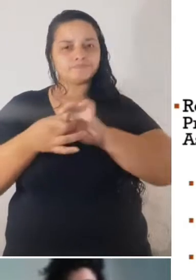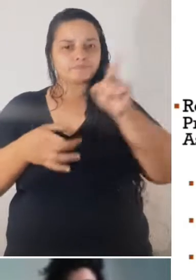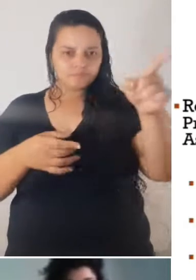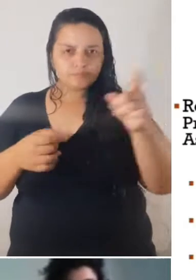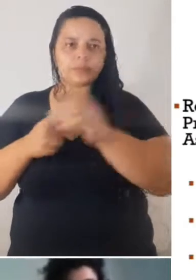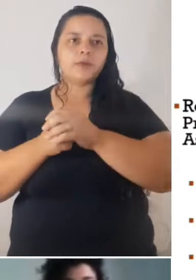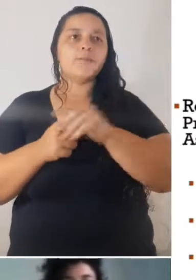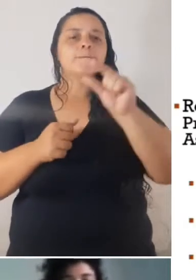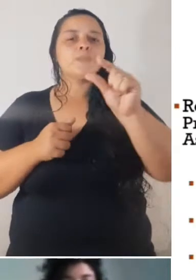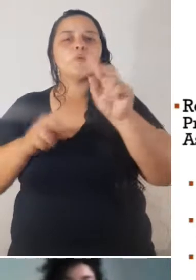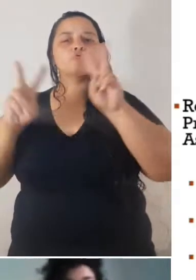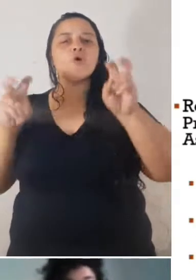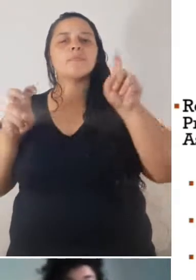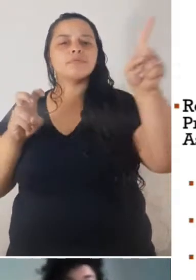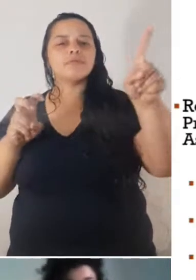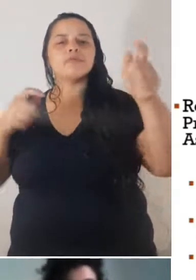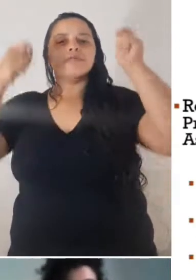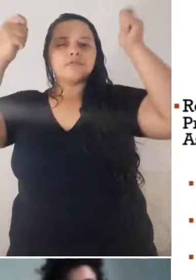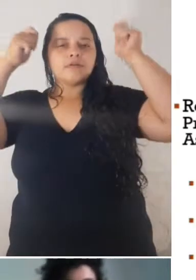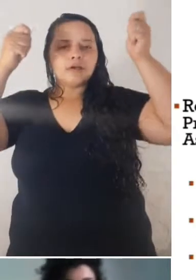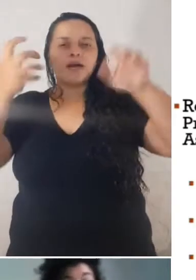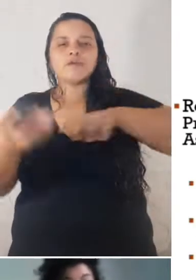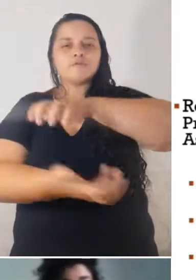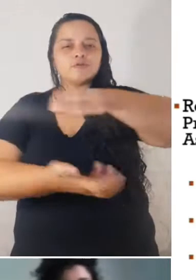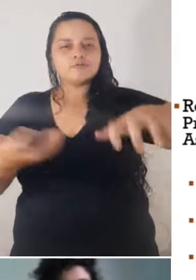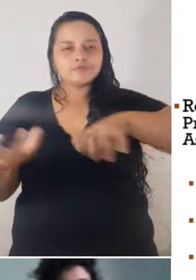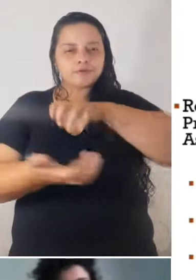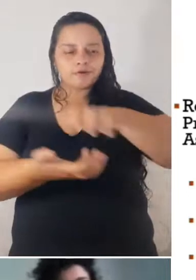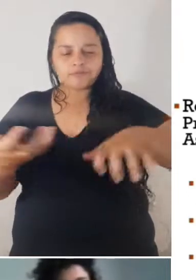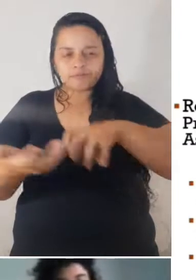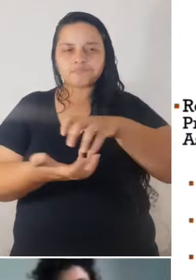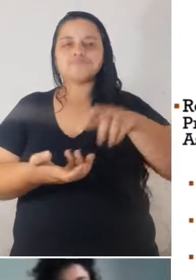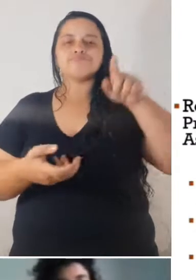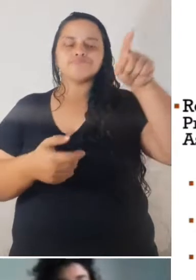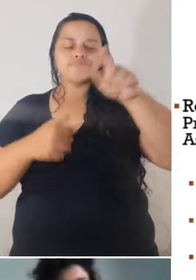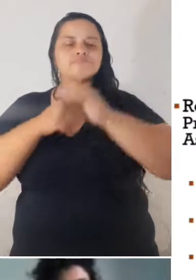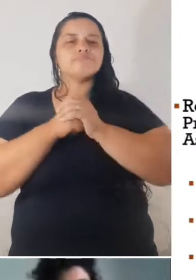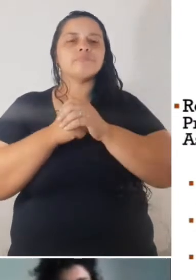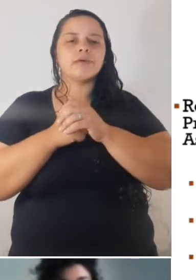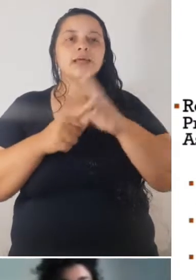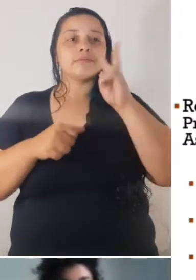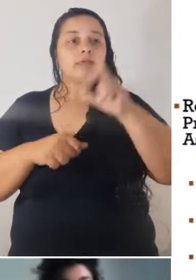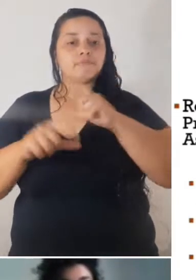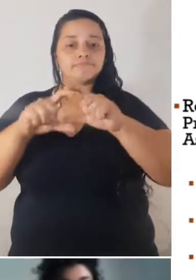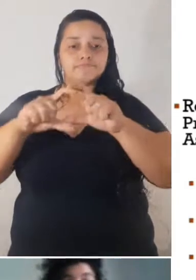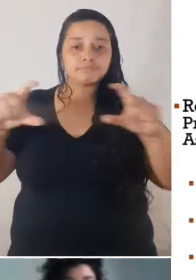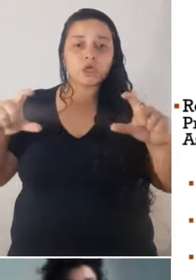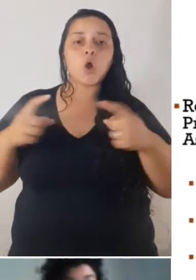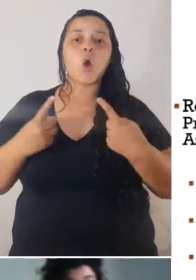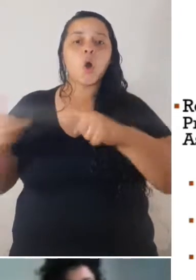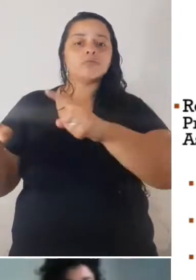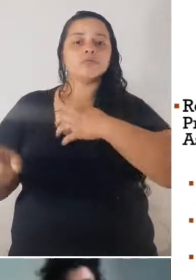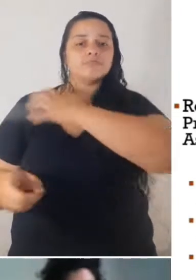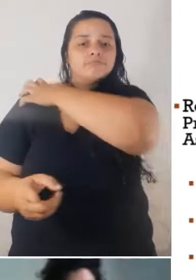figura que mostra um pouco a campanha do que foi a Revolução Constitucionalista de 1932, com dizer